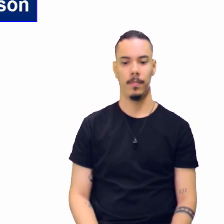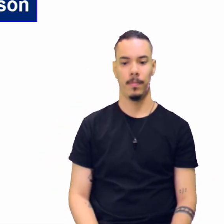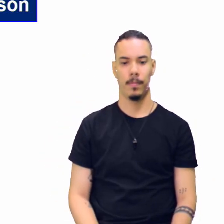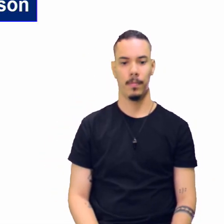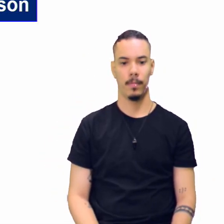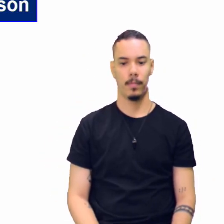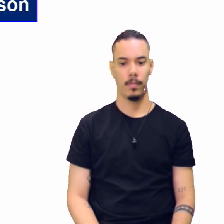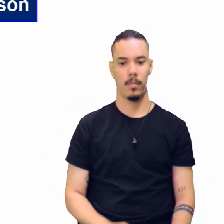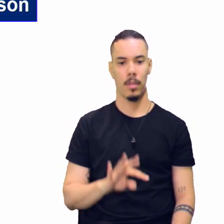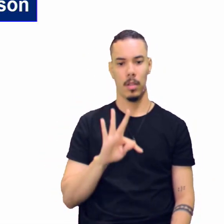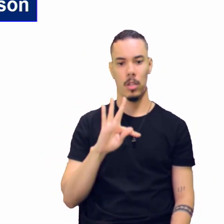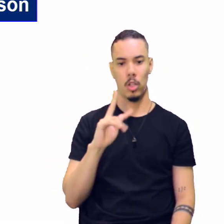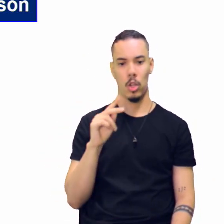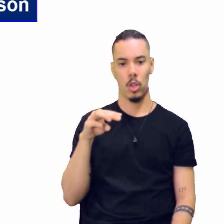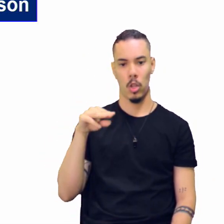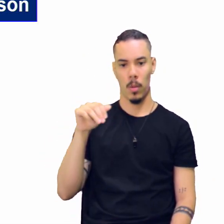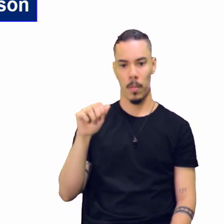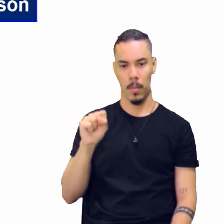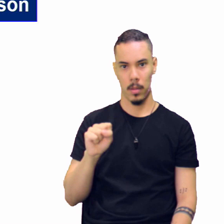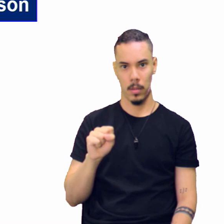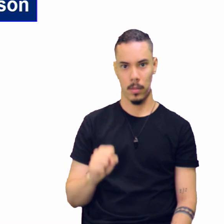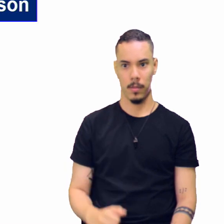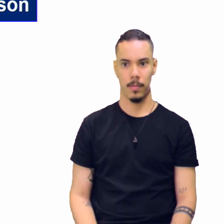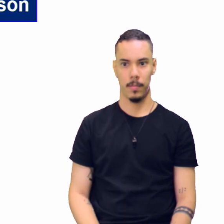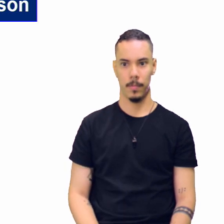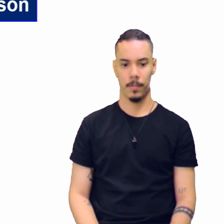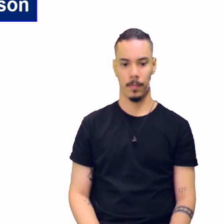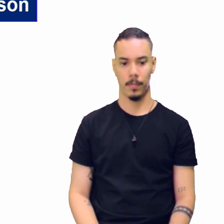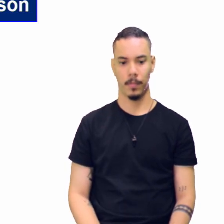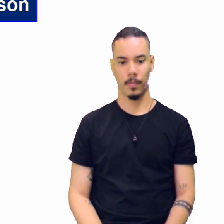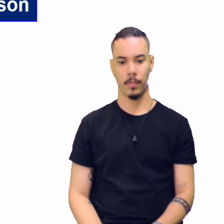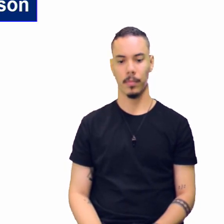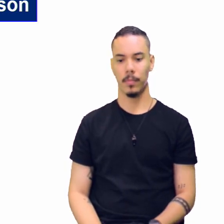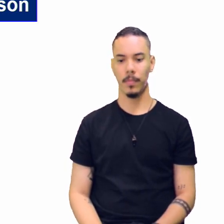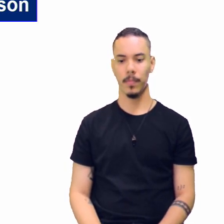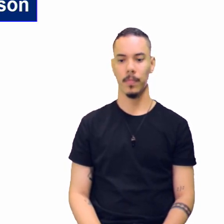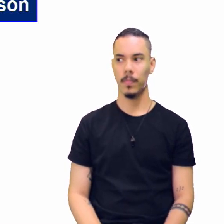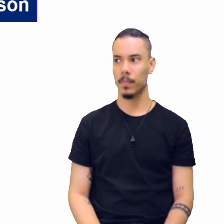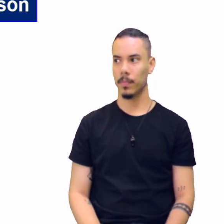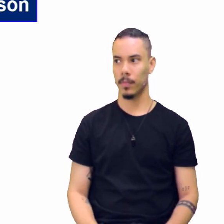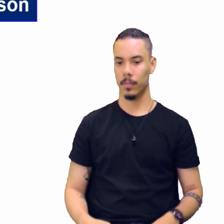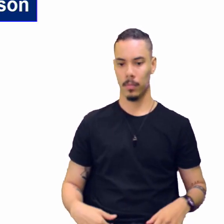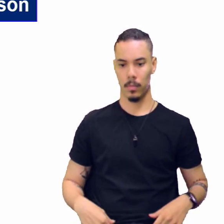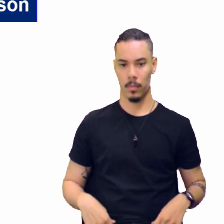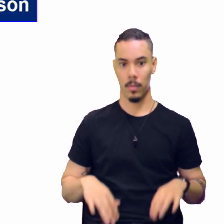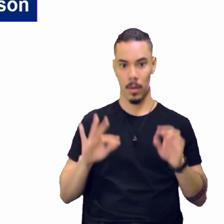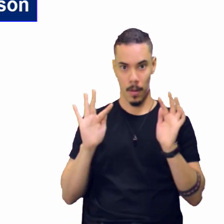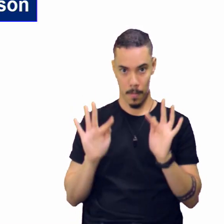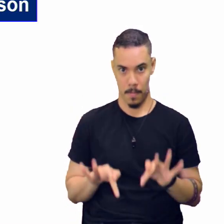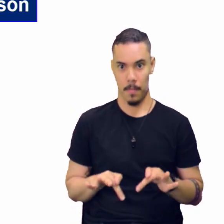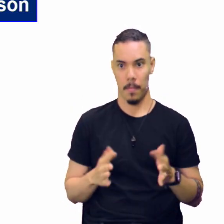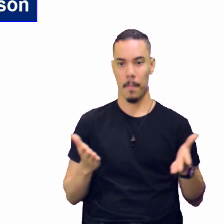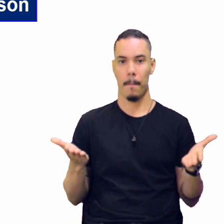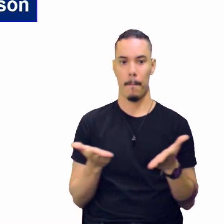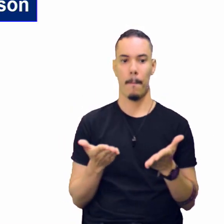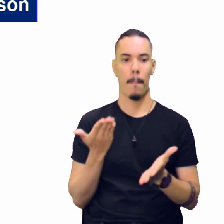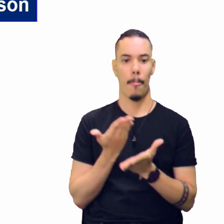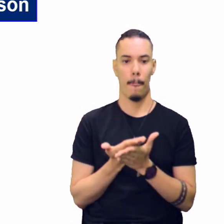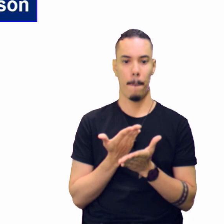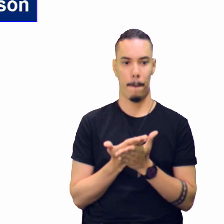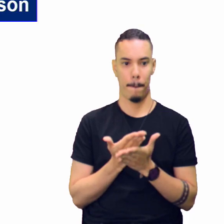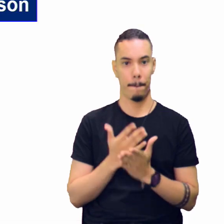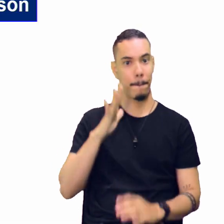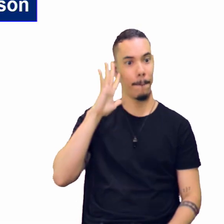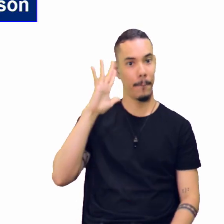vez mais. Thomas Edison. Então, terminando aqui, né, a nossa aulinha com